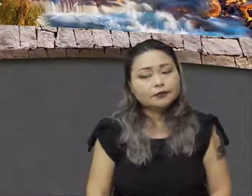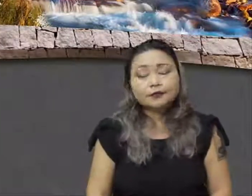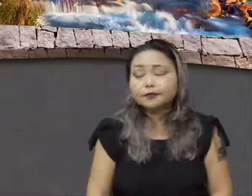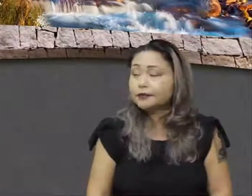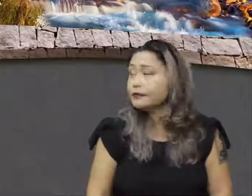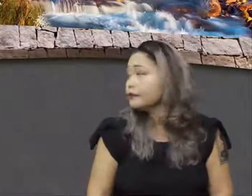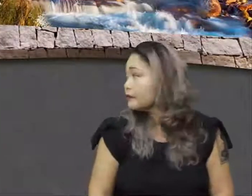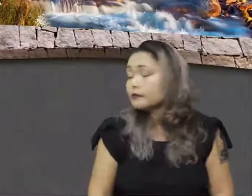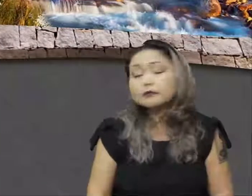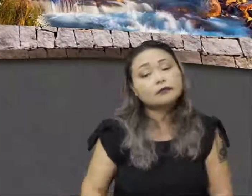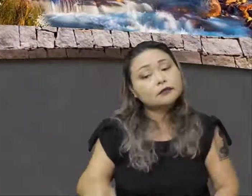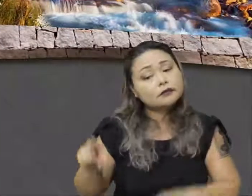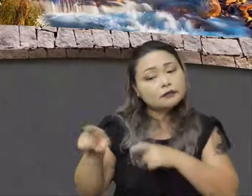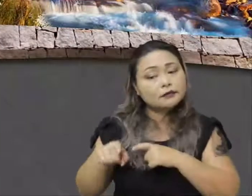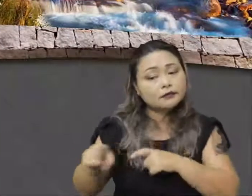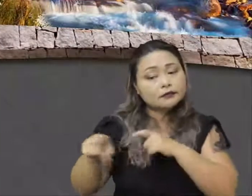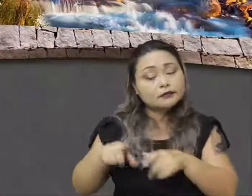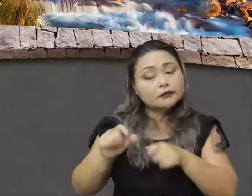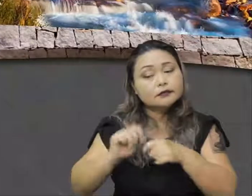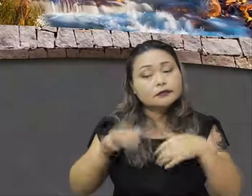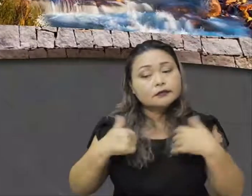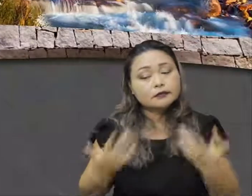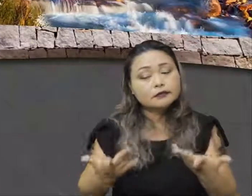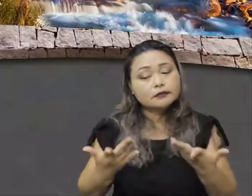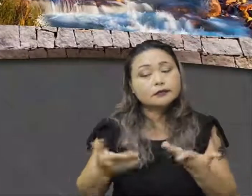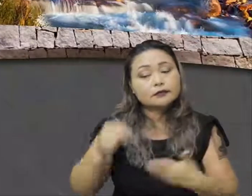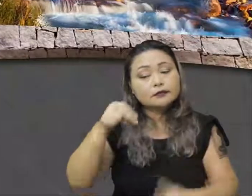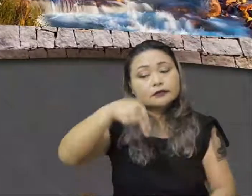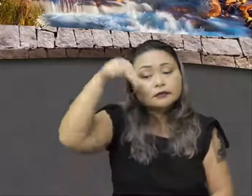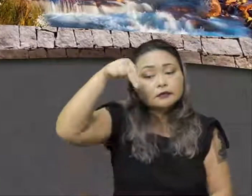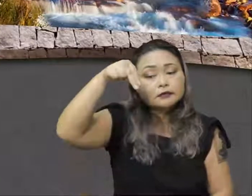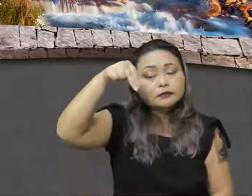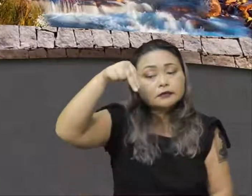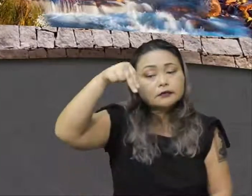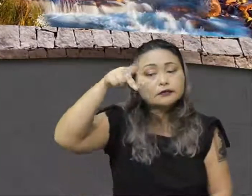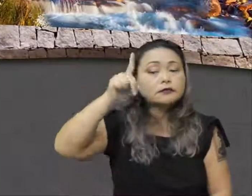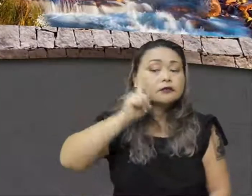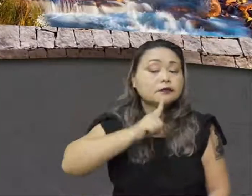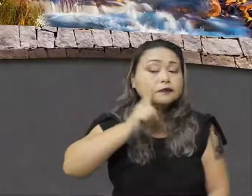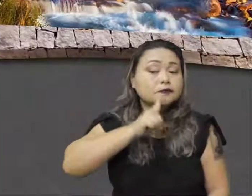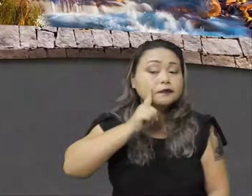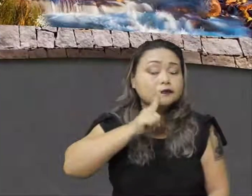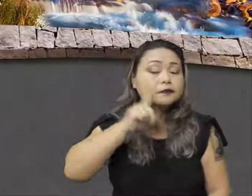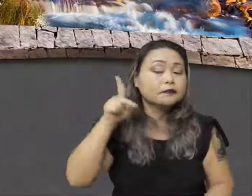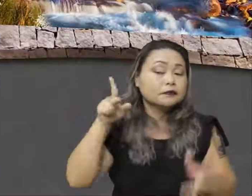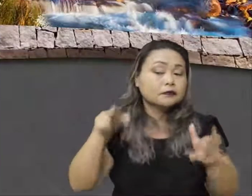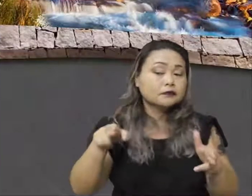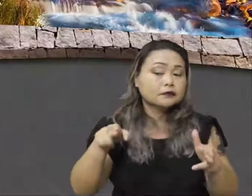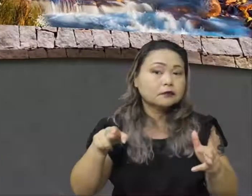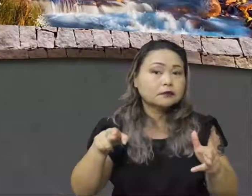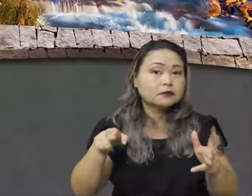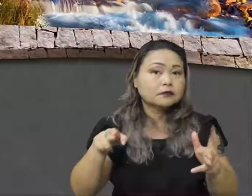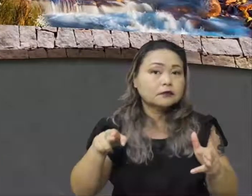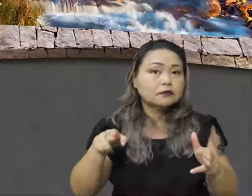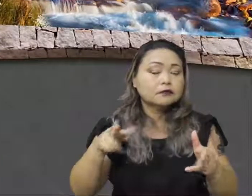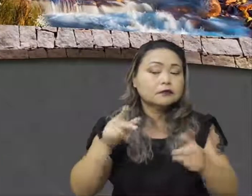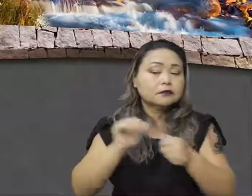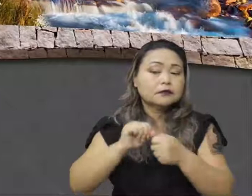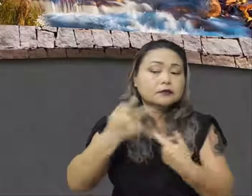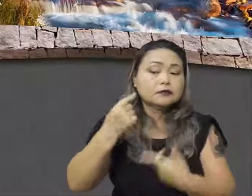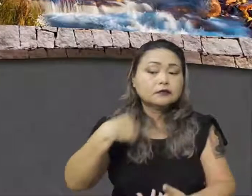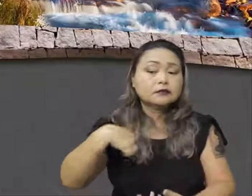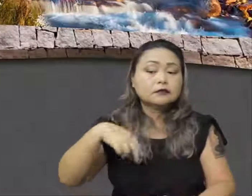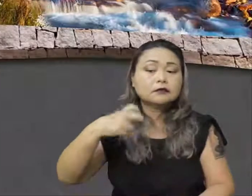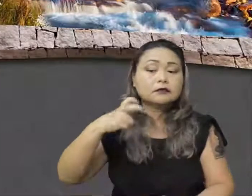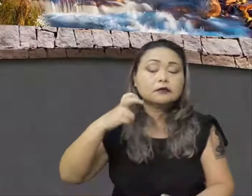cultura que ia produzir lá nessa região, no norte dos Estados Unidos, era semelhante à cultura que tinha na